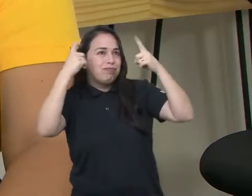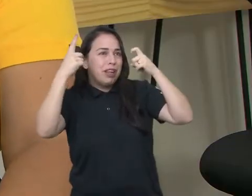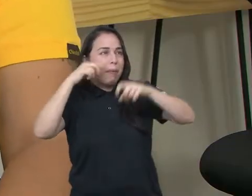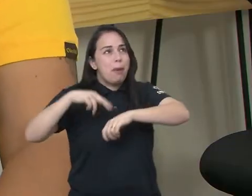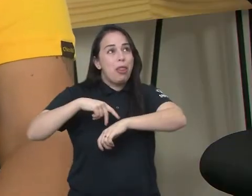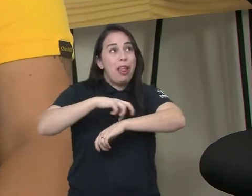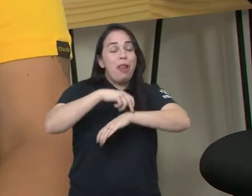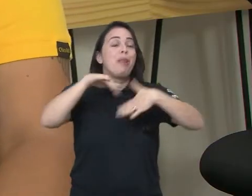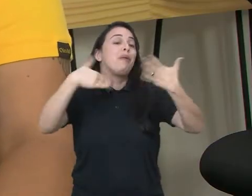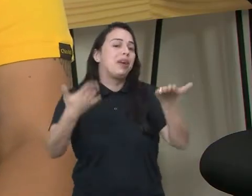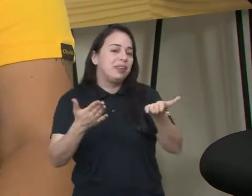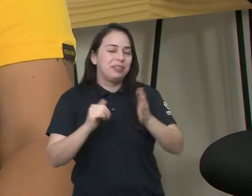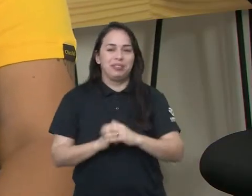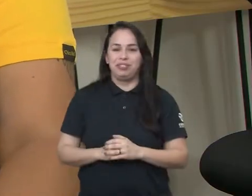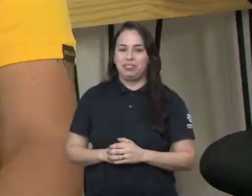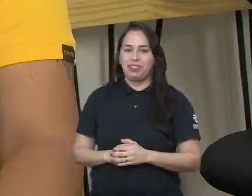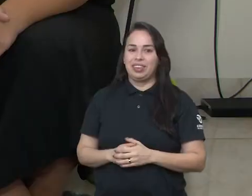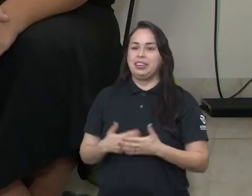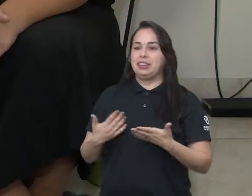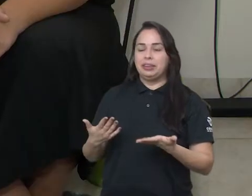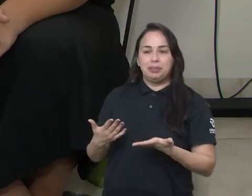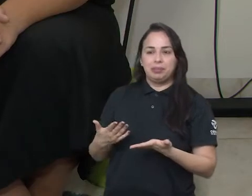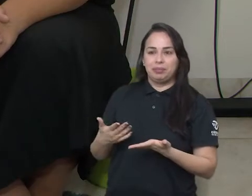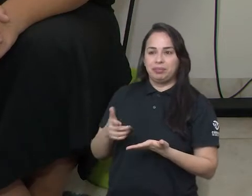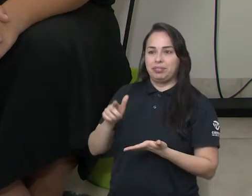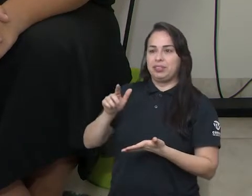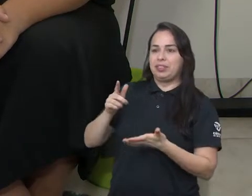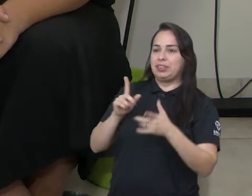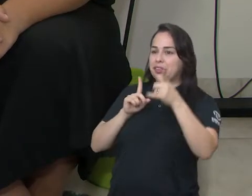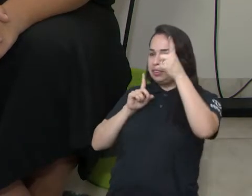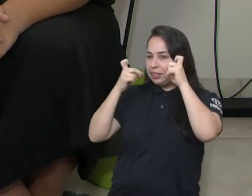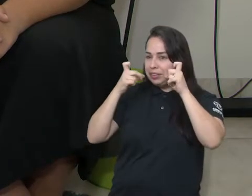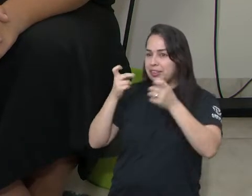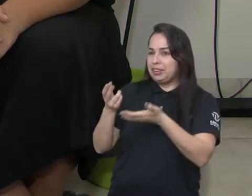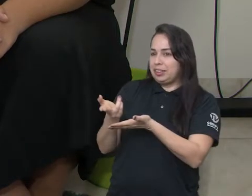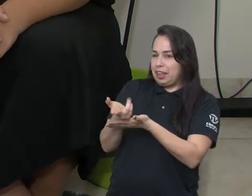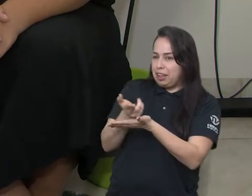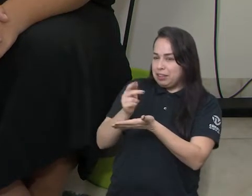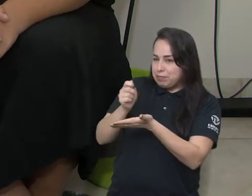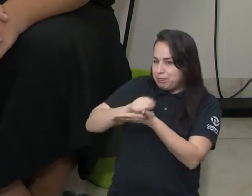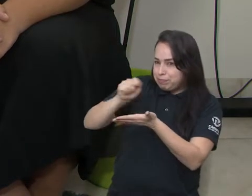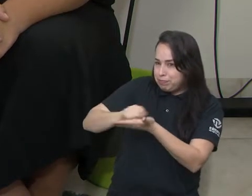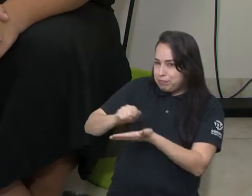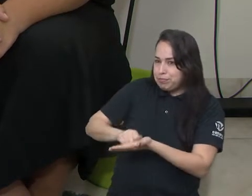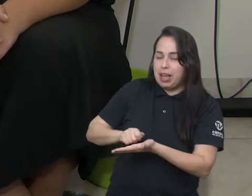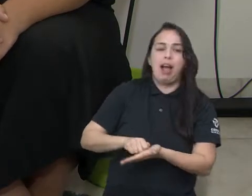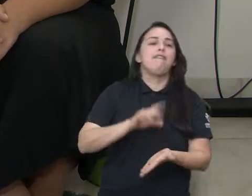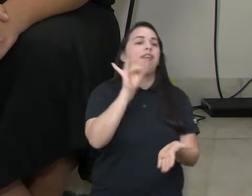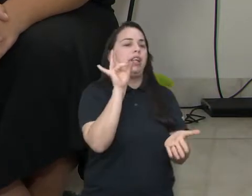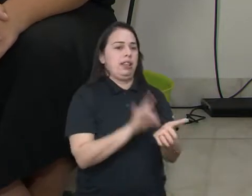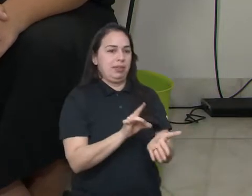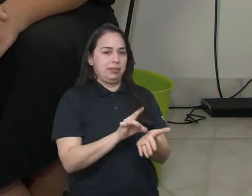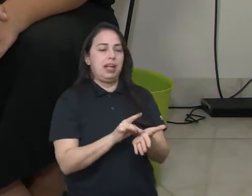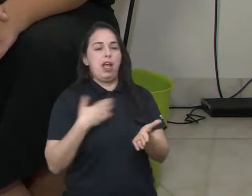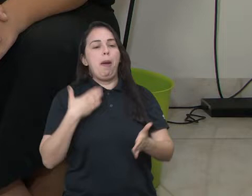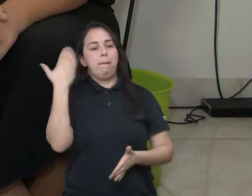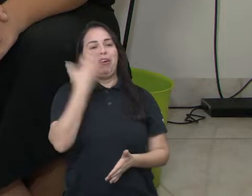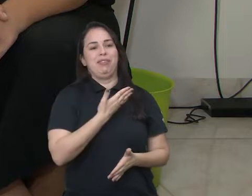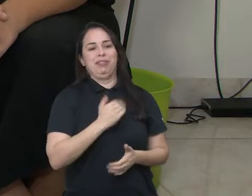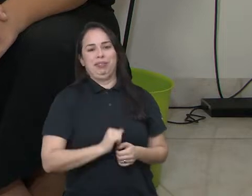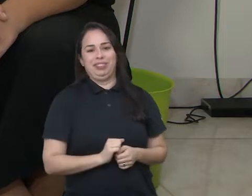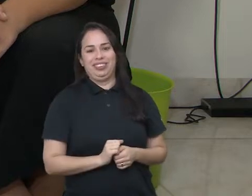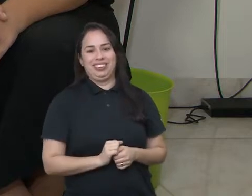que sou modelo de várias coisas. Mas tem um monte de coisa, né? Cartunista, roteirista... Essa é verdade. Essa dá pra